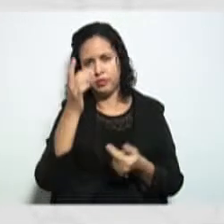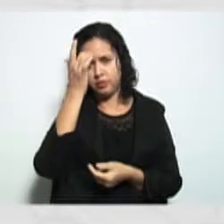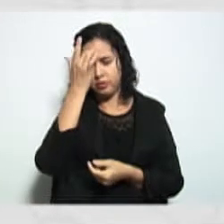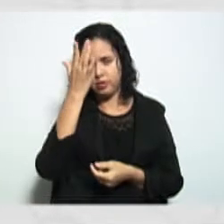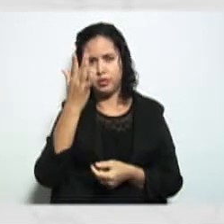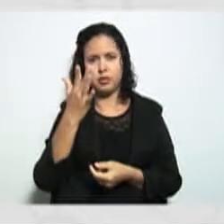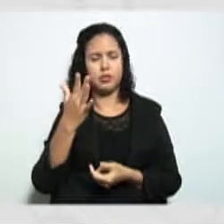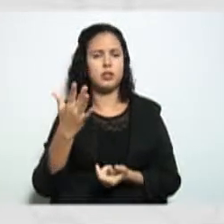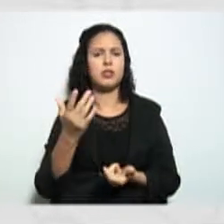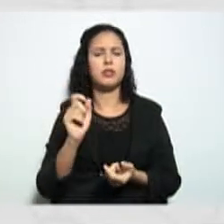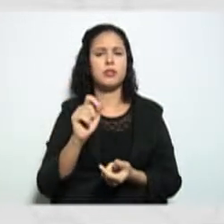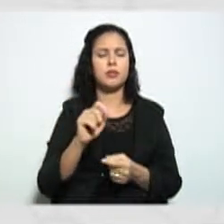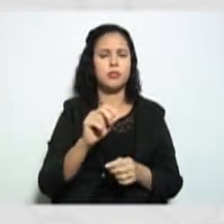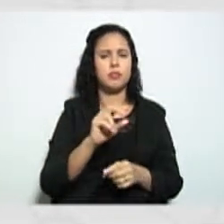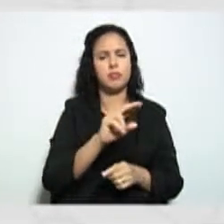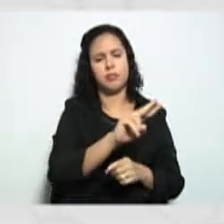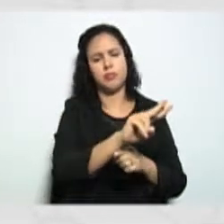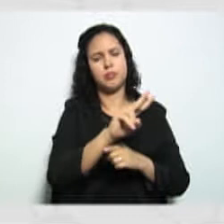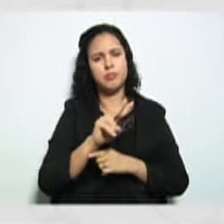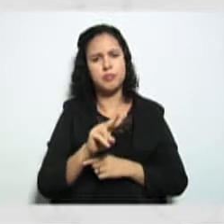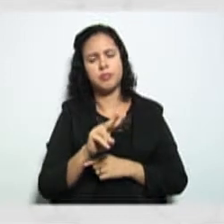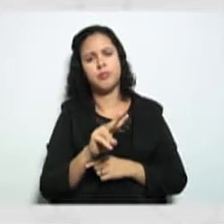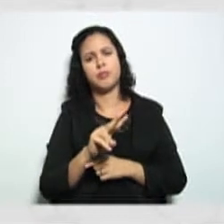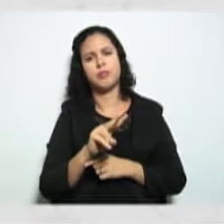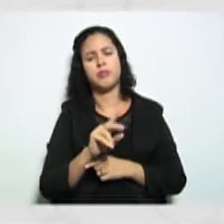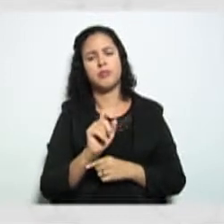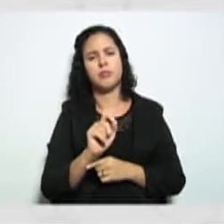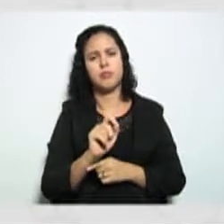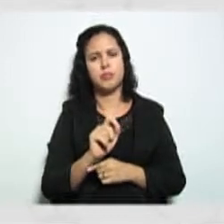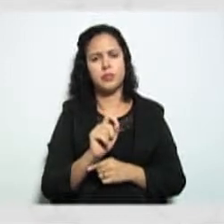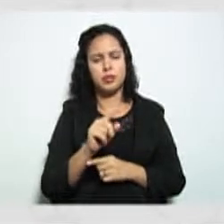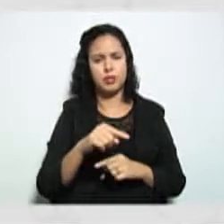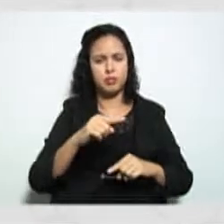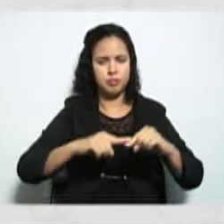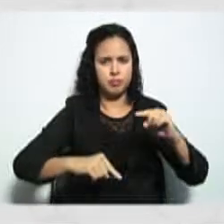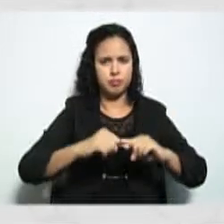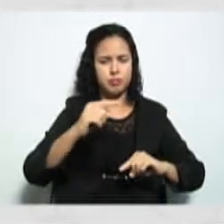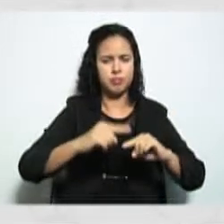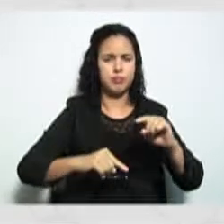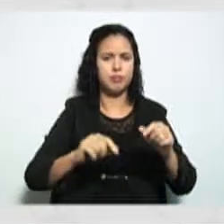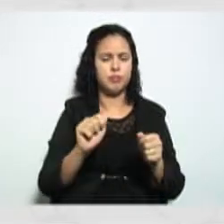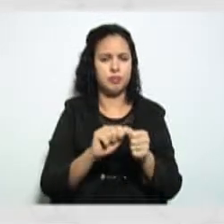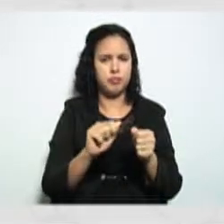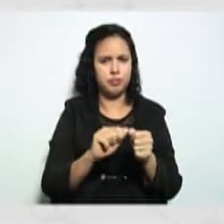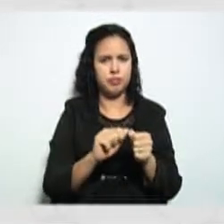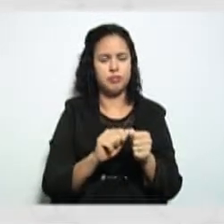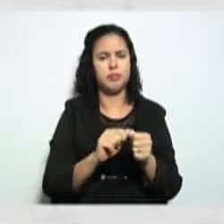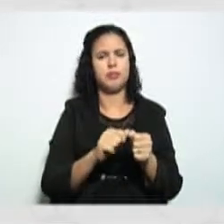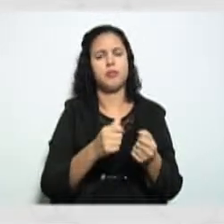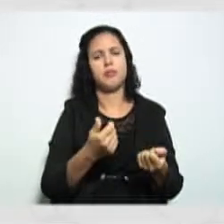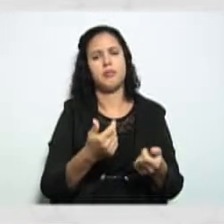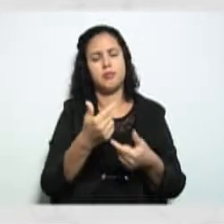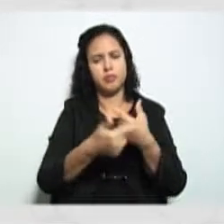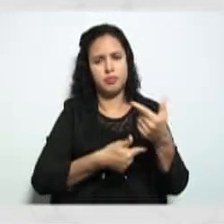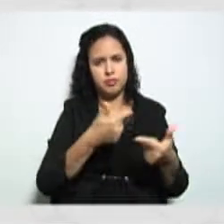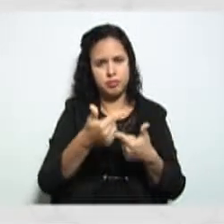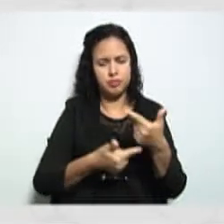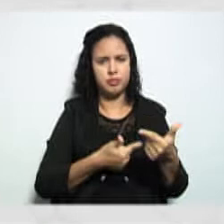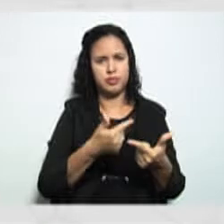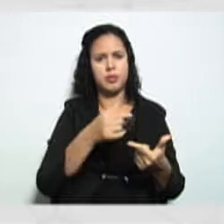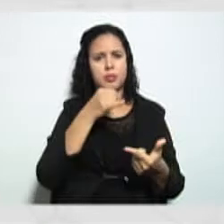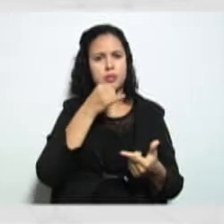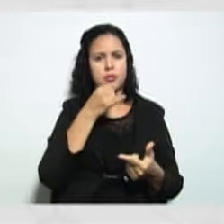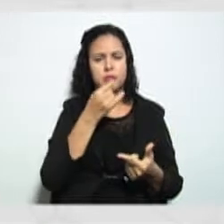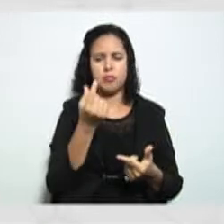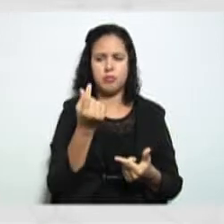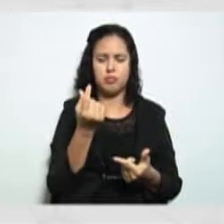aquisição desses insumos de produção. Lembrando que insumos é todo aquele material que a gente usa para fazer a produção. No caso da agropecuária, os insumos são as